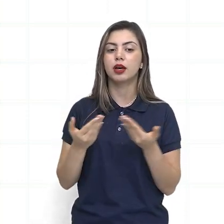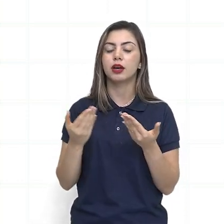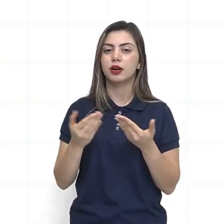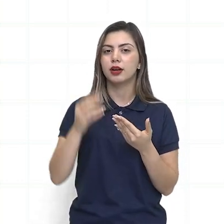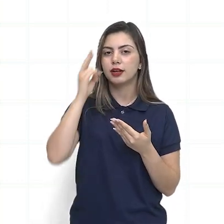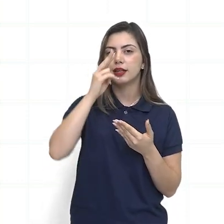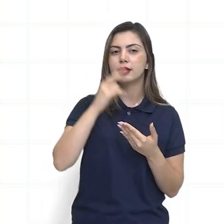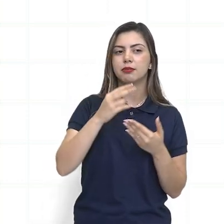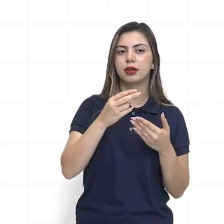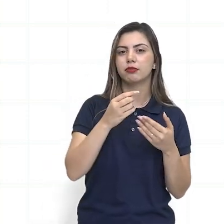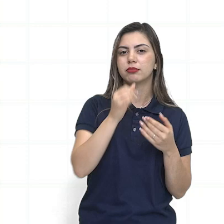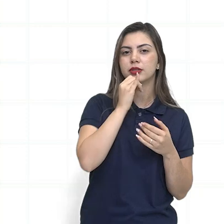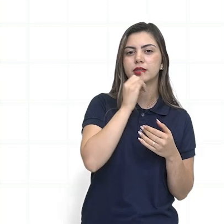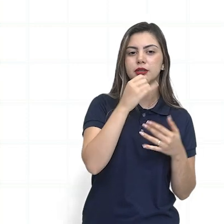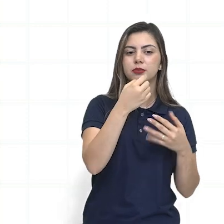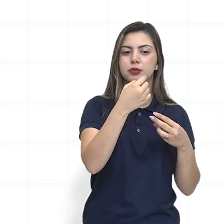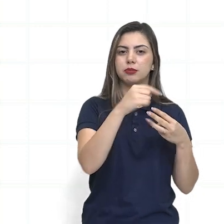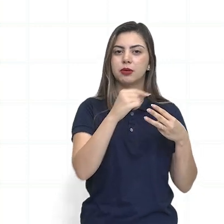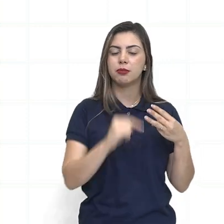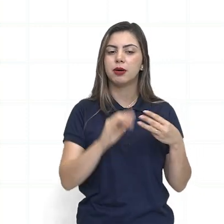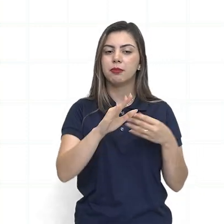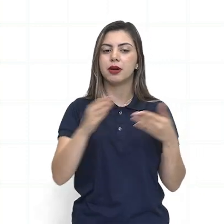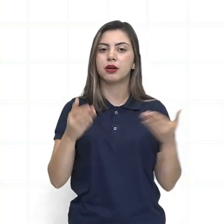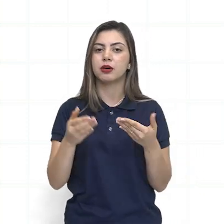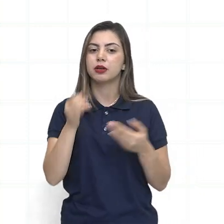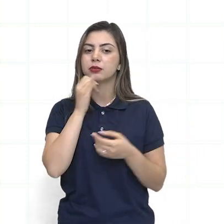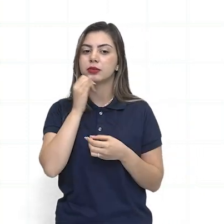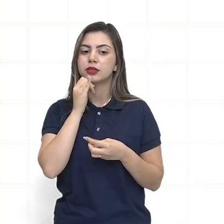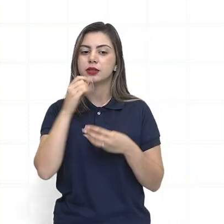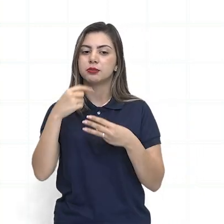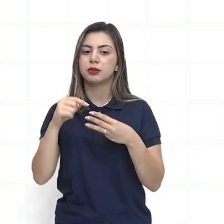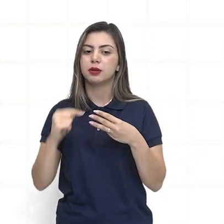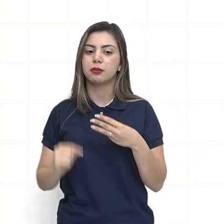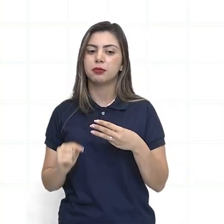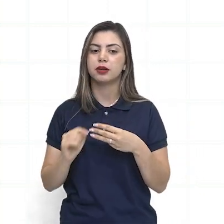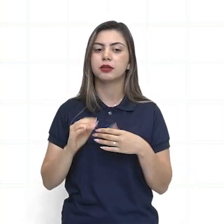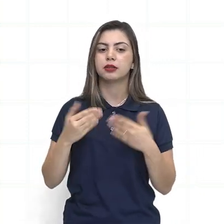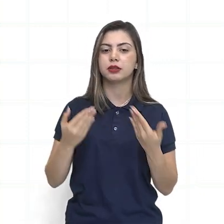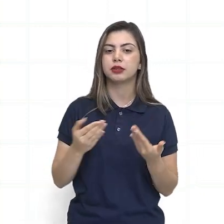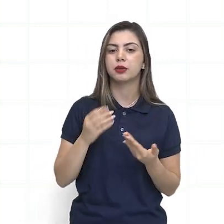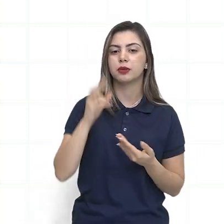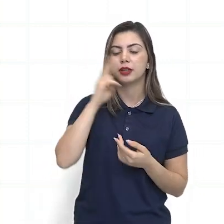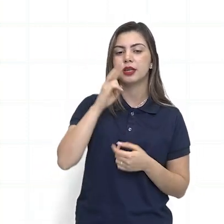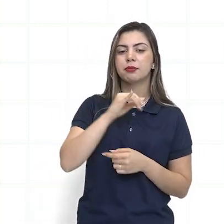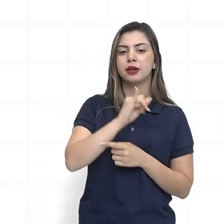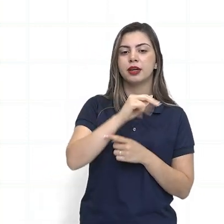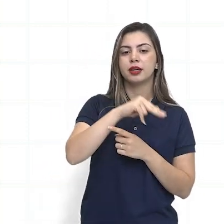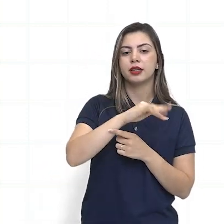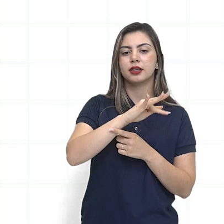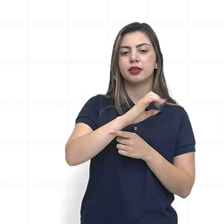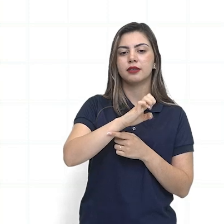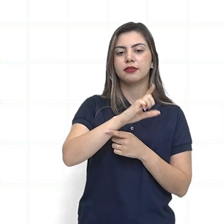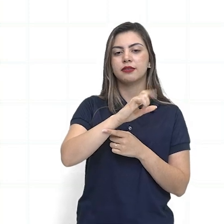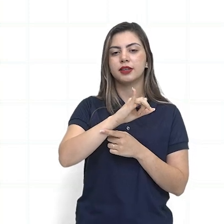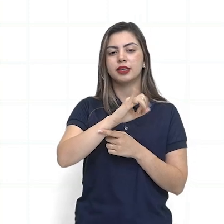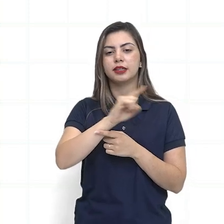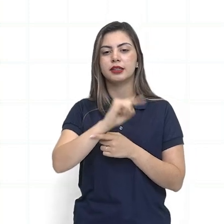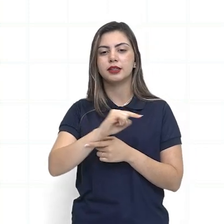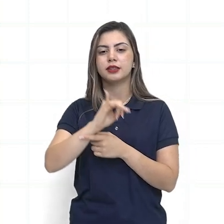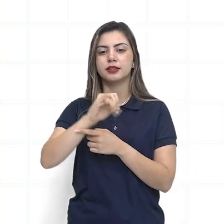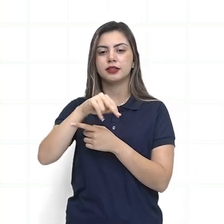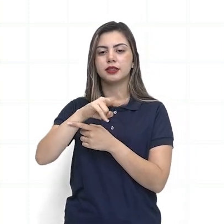essas outras palavras. Infeliz e invisível nós já analisamos. E você viu então que essas